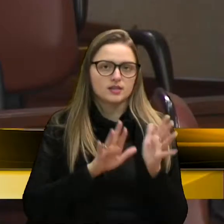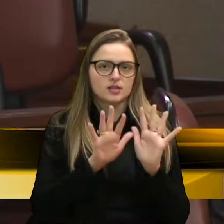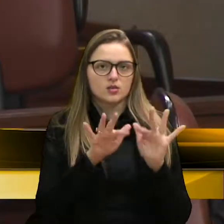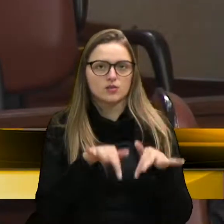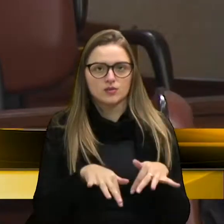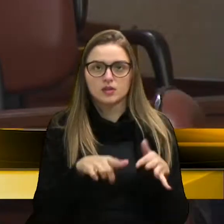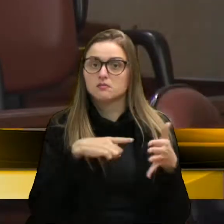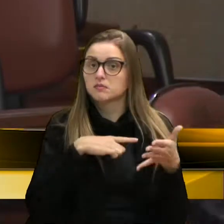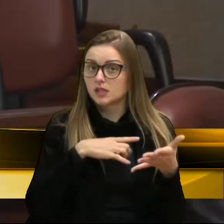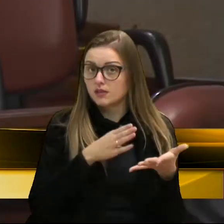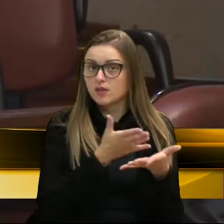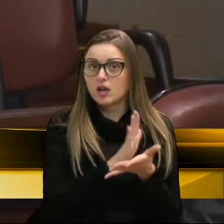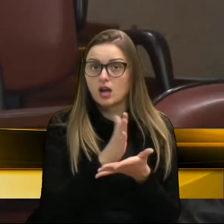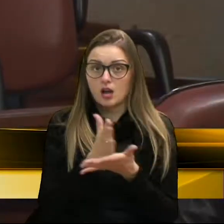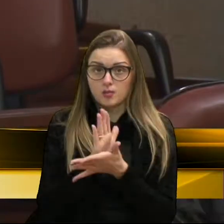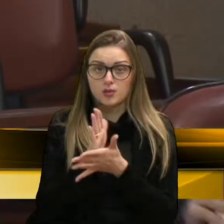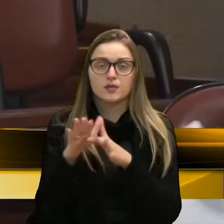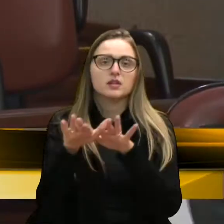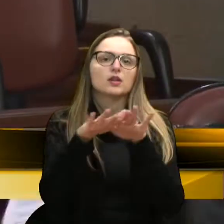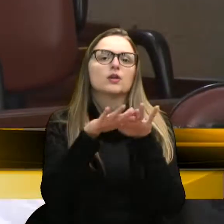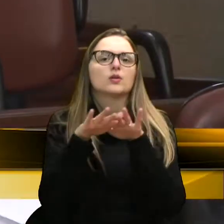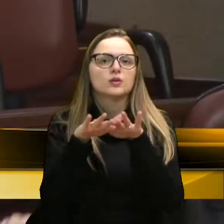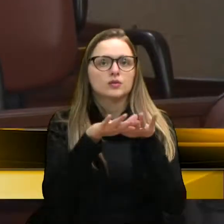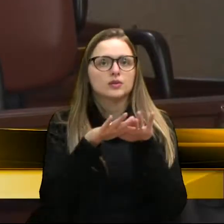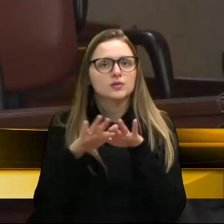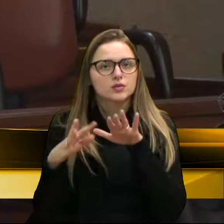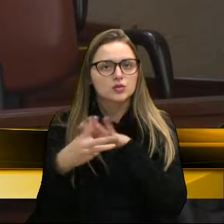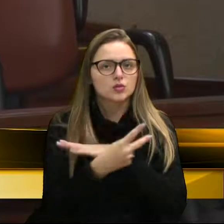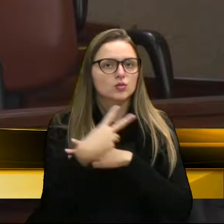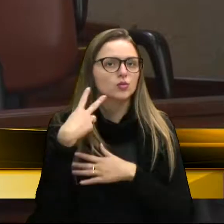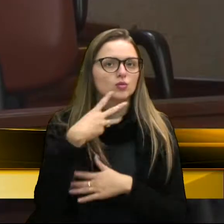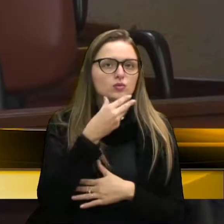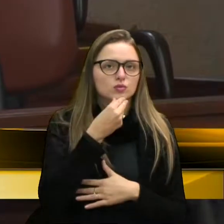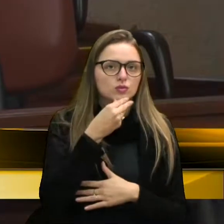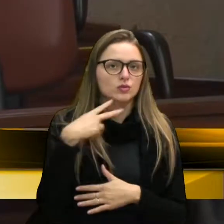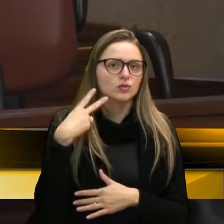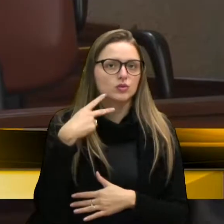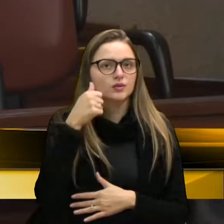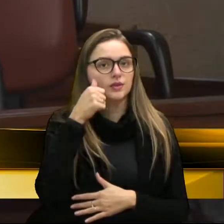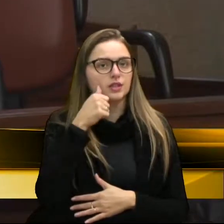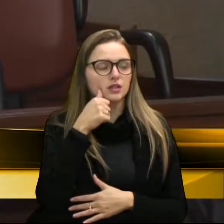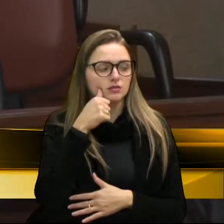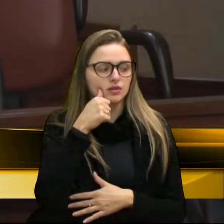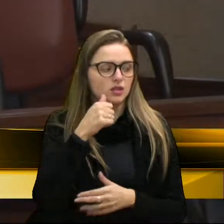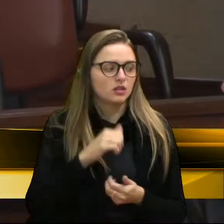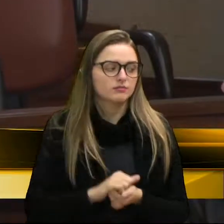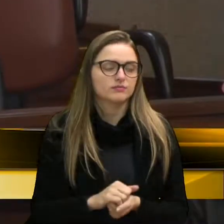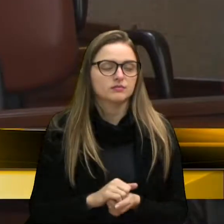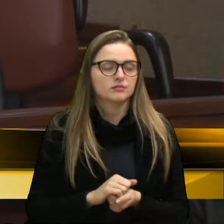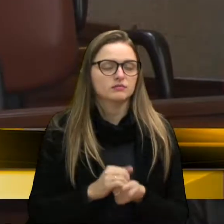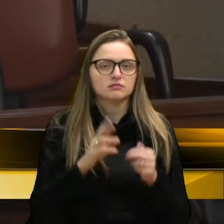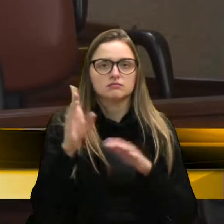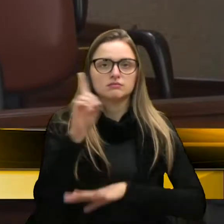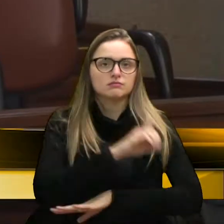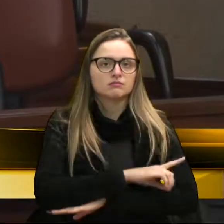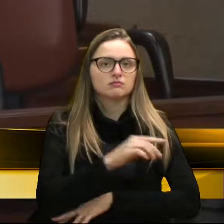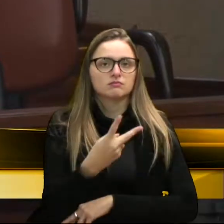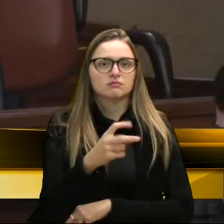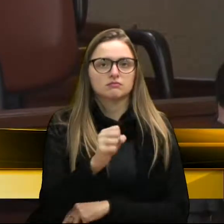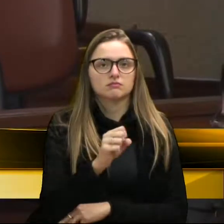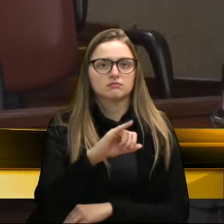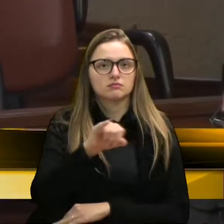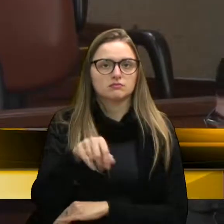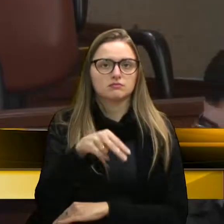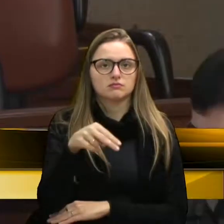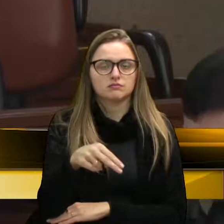foram aprovados por unanimidade dos vereadores e vereadoras presentes nas sessões ordinárias do dia 28 de junho